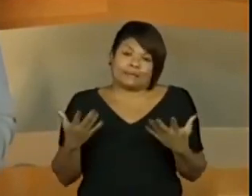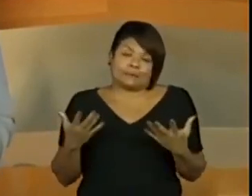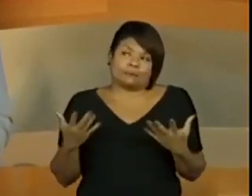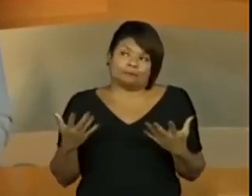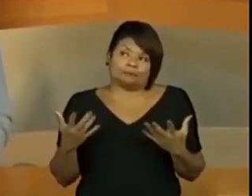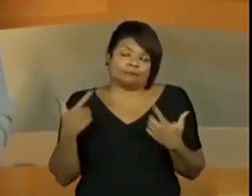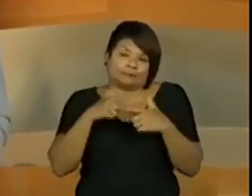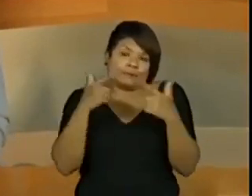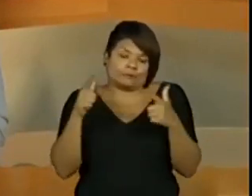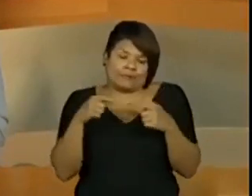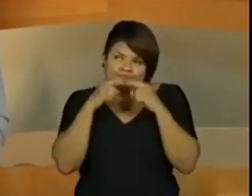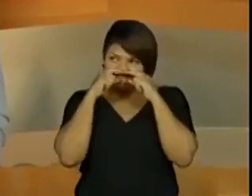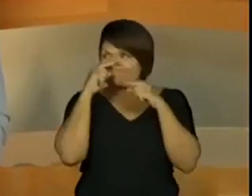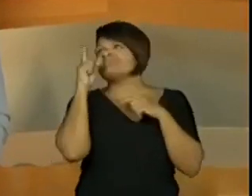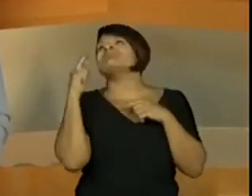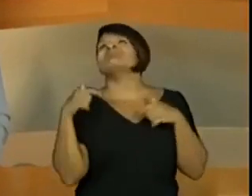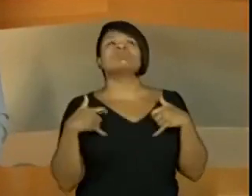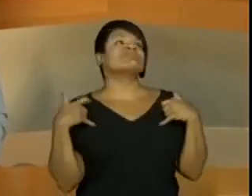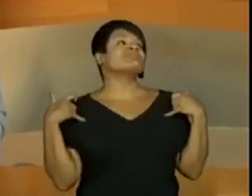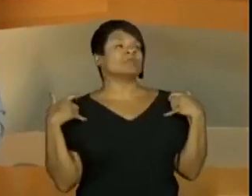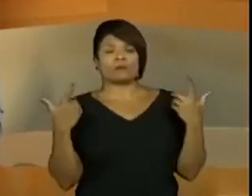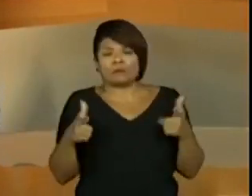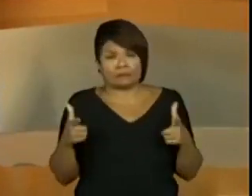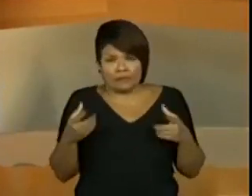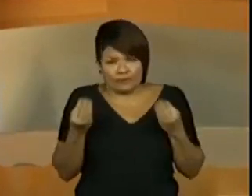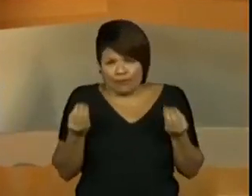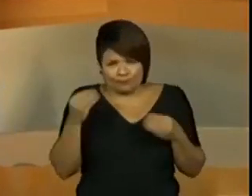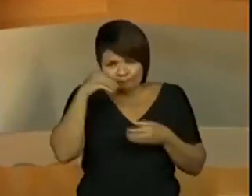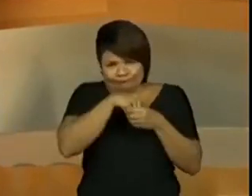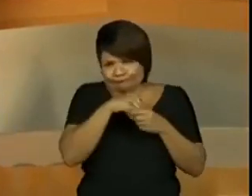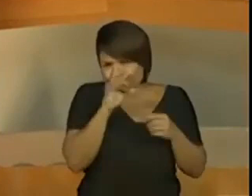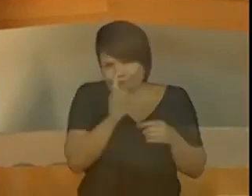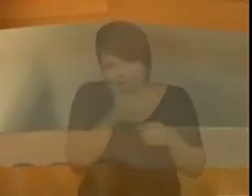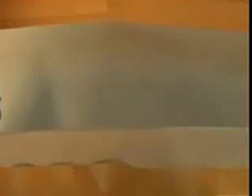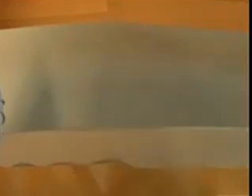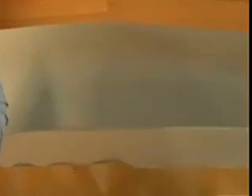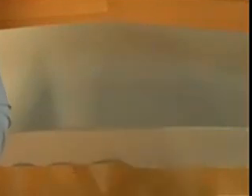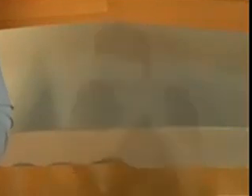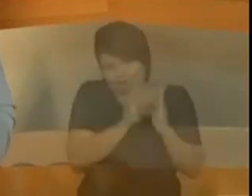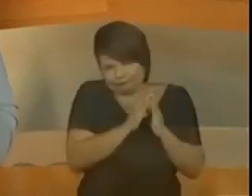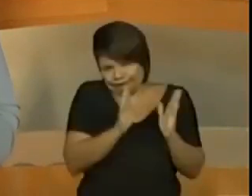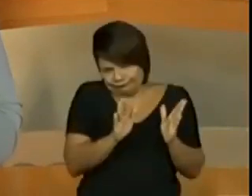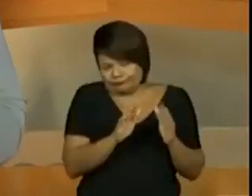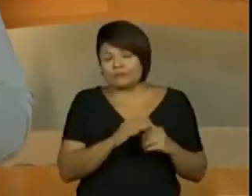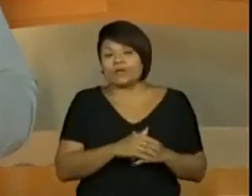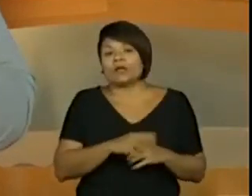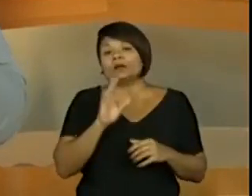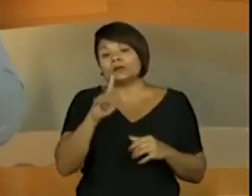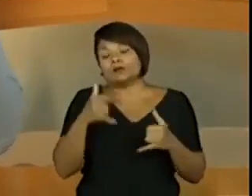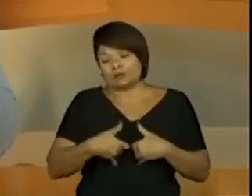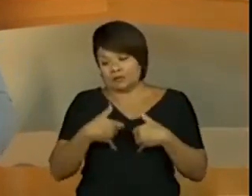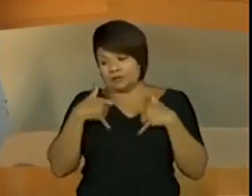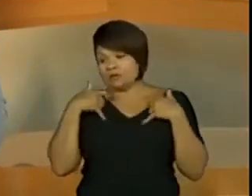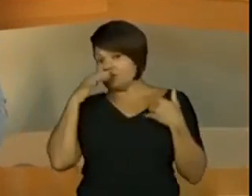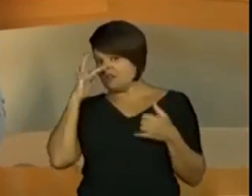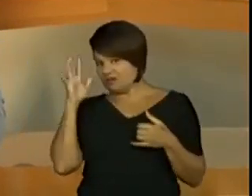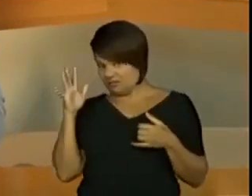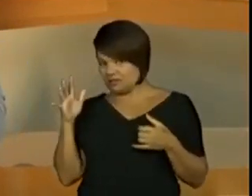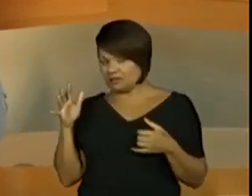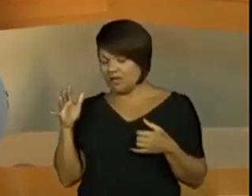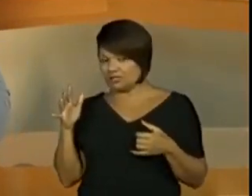né? Vai por água abaixo. A vaidade em si, ela é uma preocupação